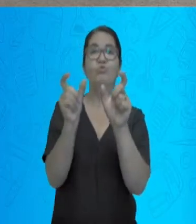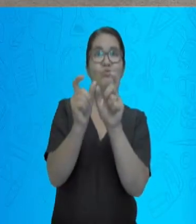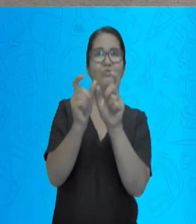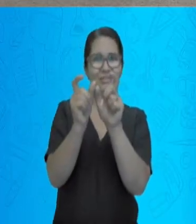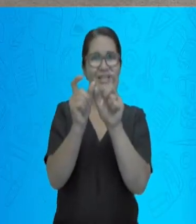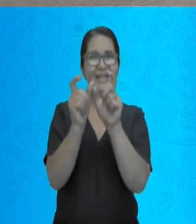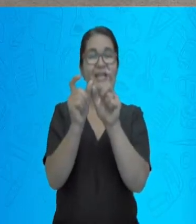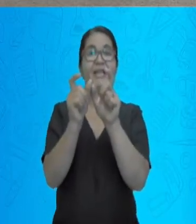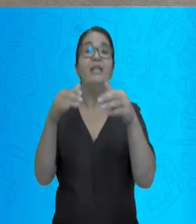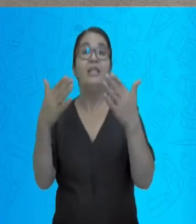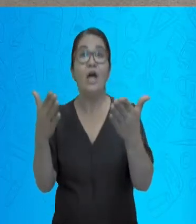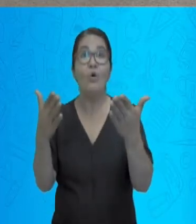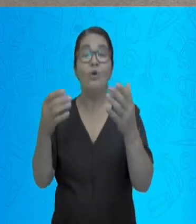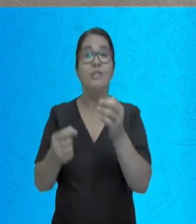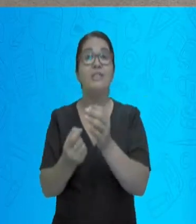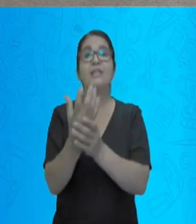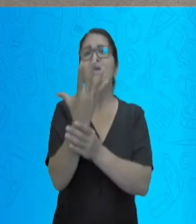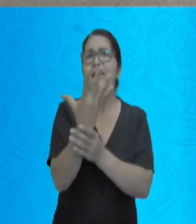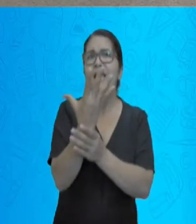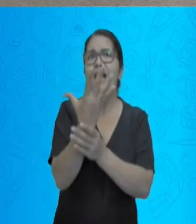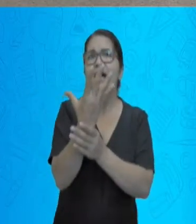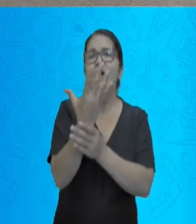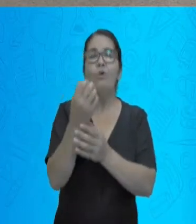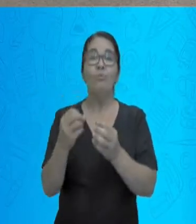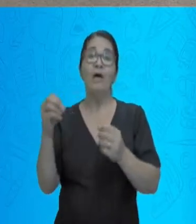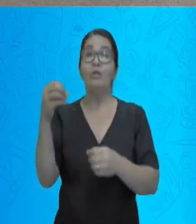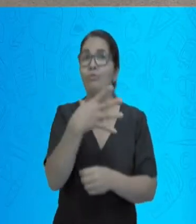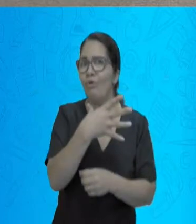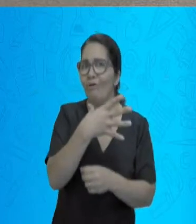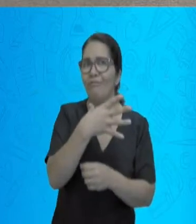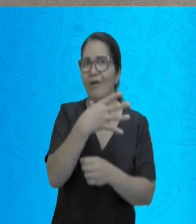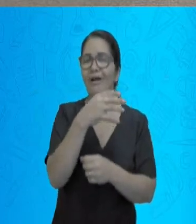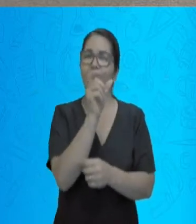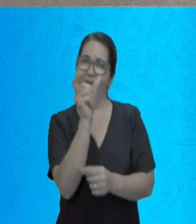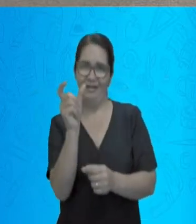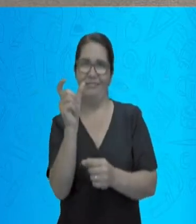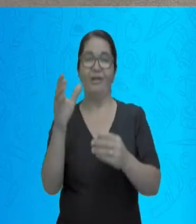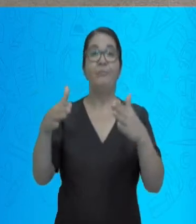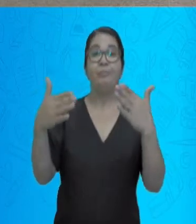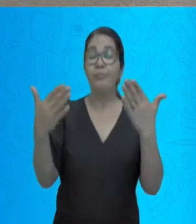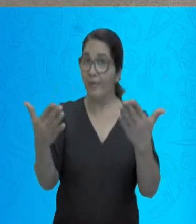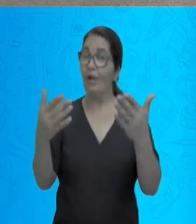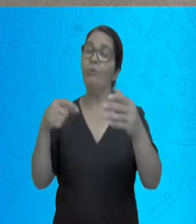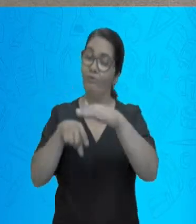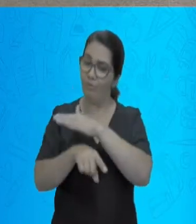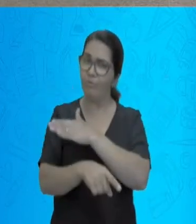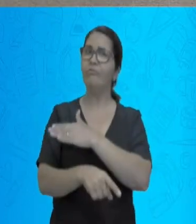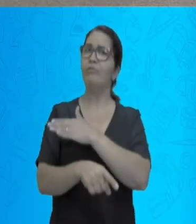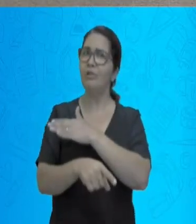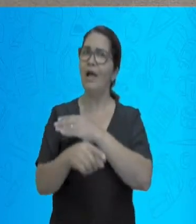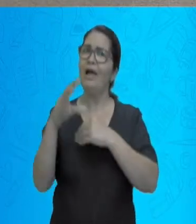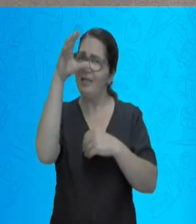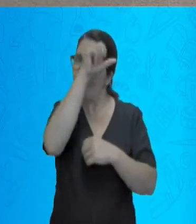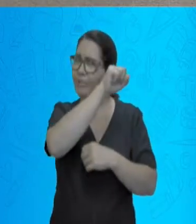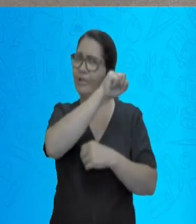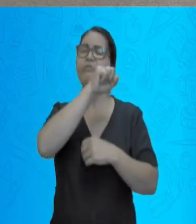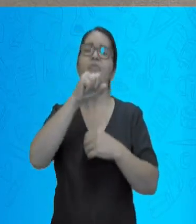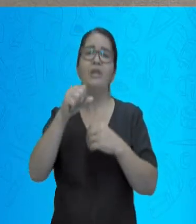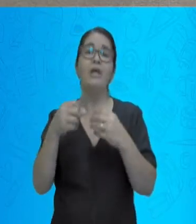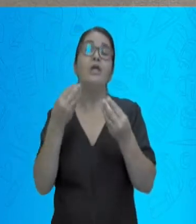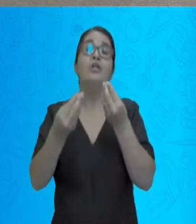vamos continuar a falar sobre os sons das palavras e aprofundar um pouco mais em algumas letras que são